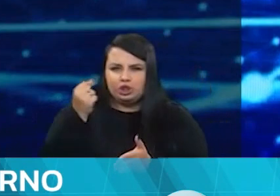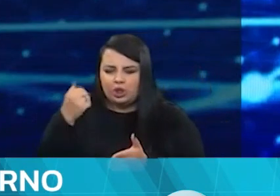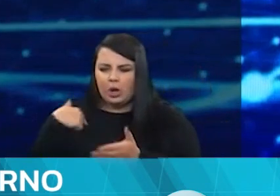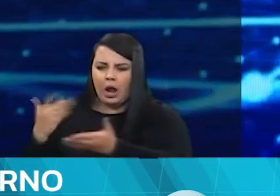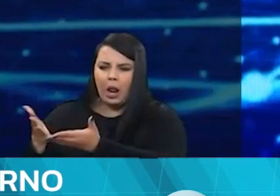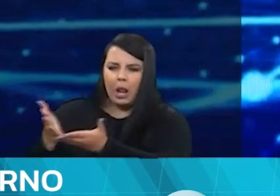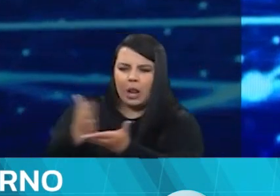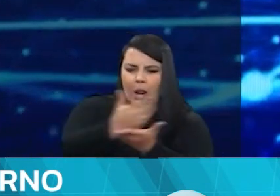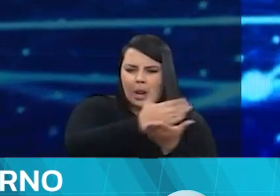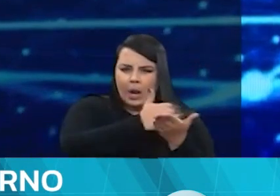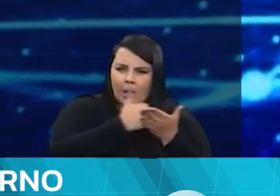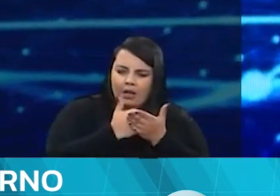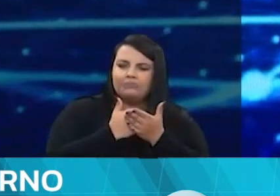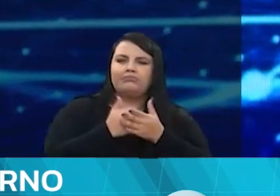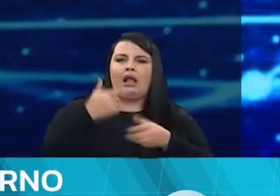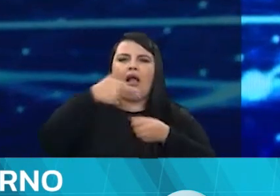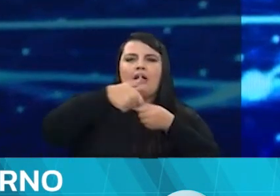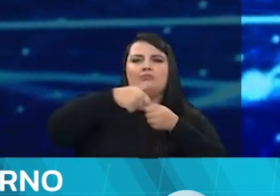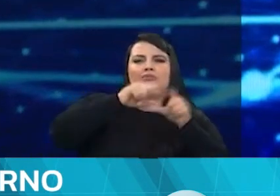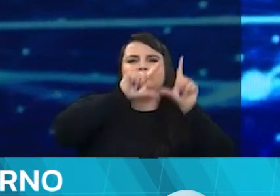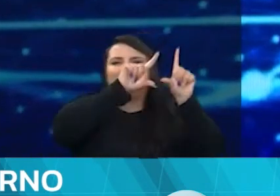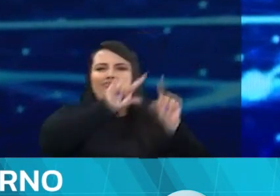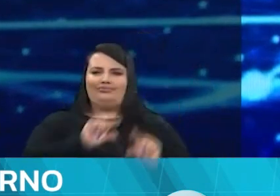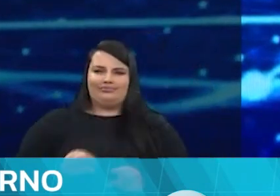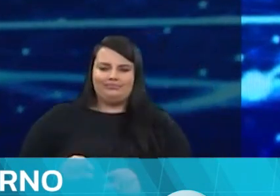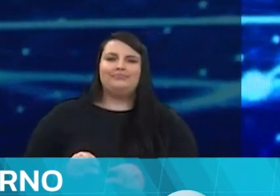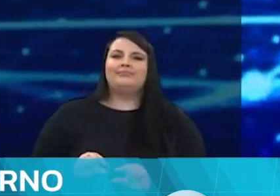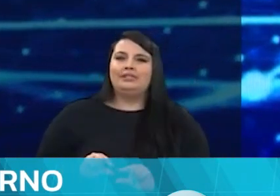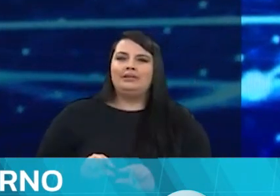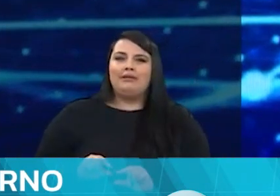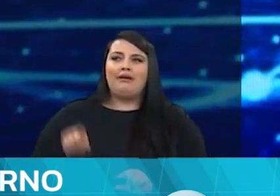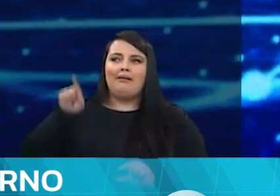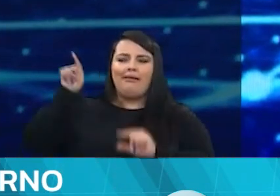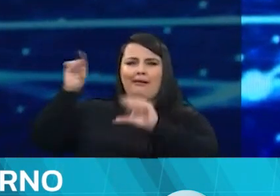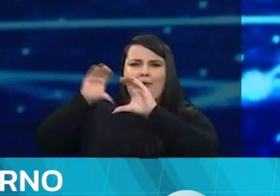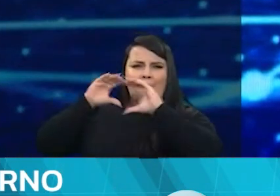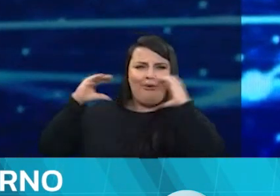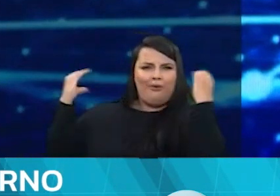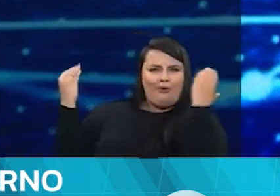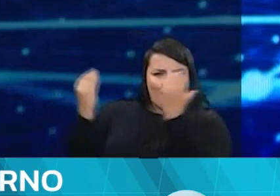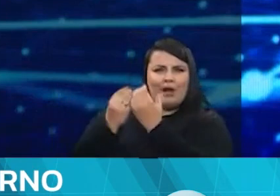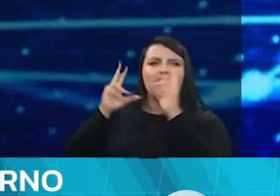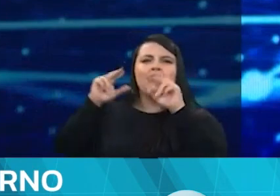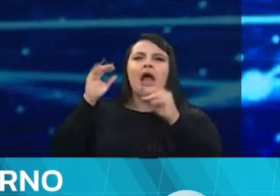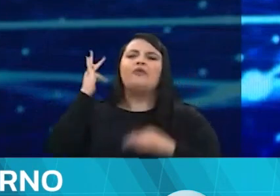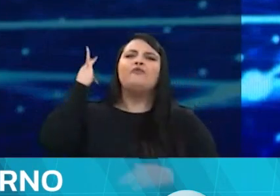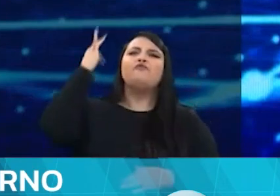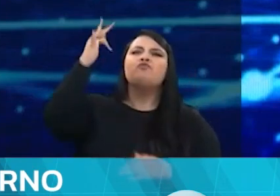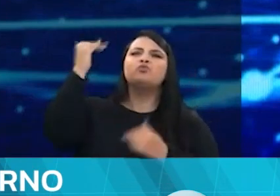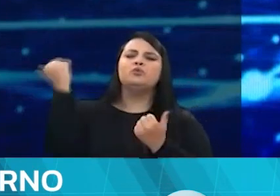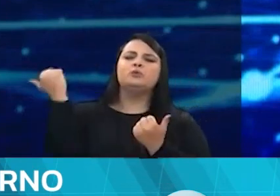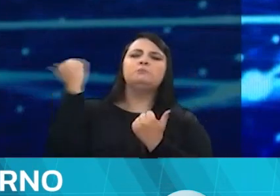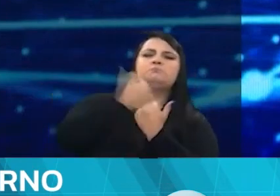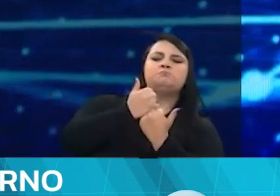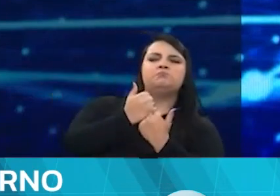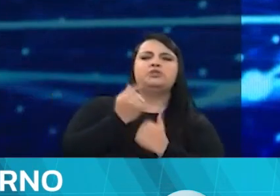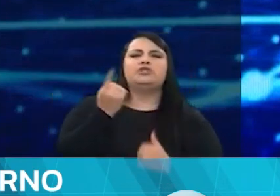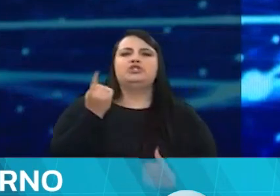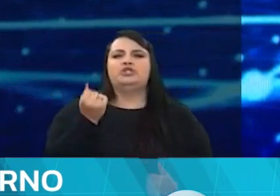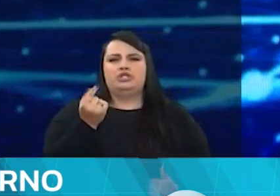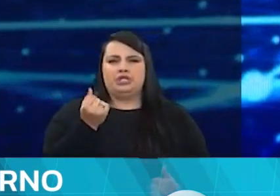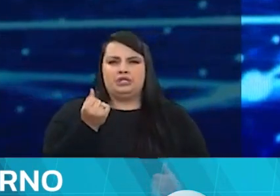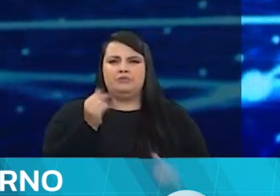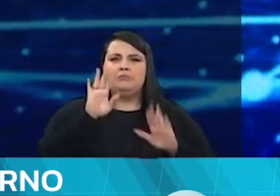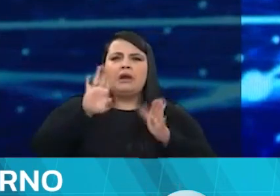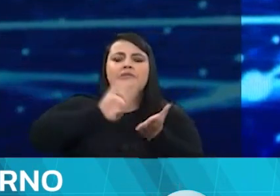preço do combustível. Prometeu ao Congresso que reporia esse dinheiro. E vetou o dispositivo